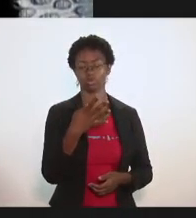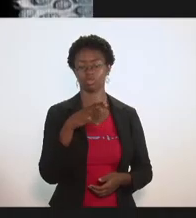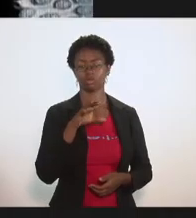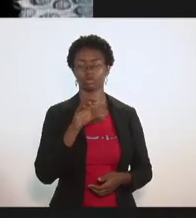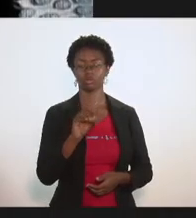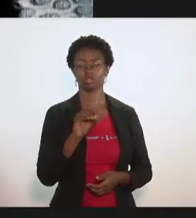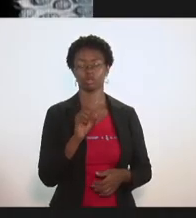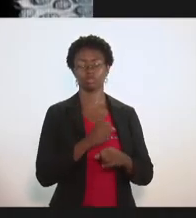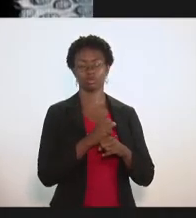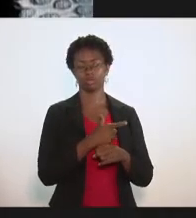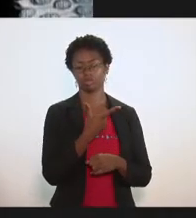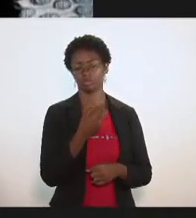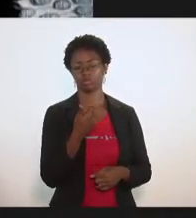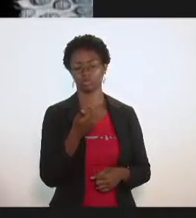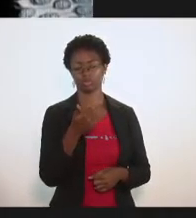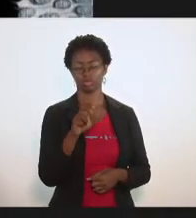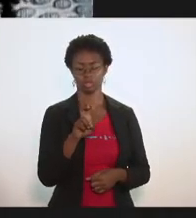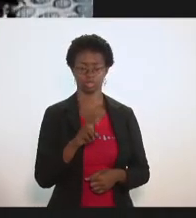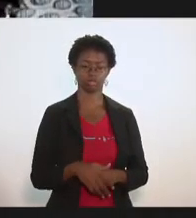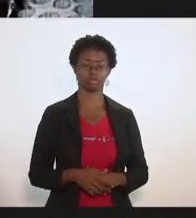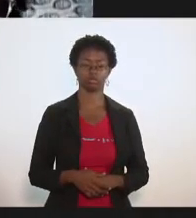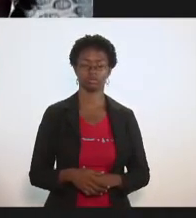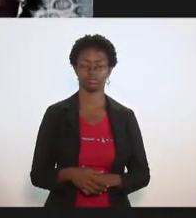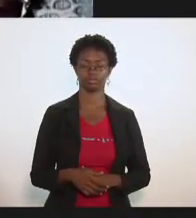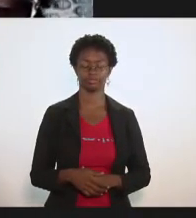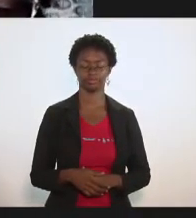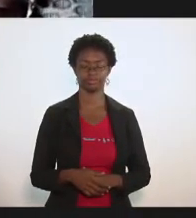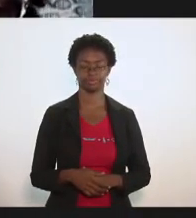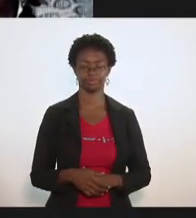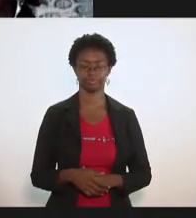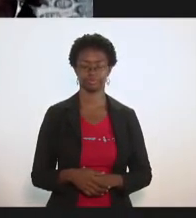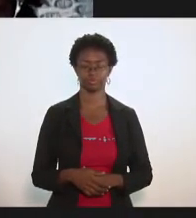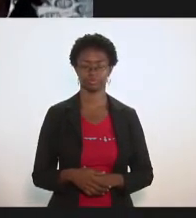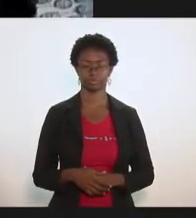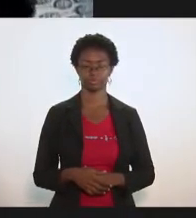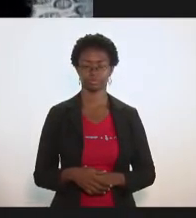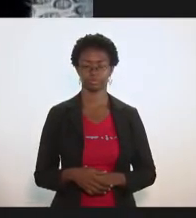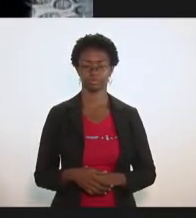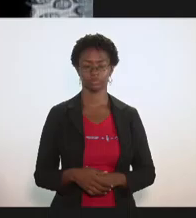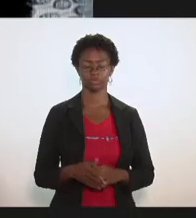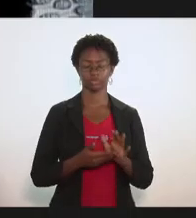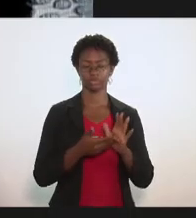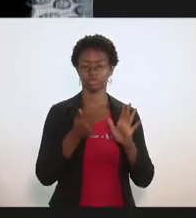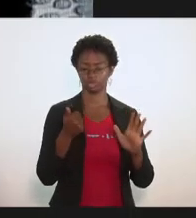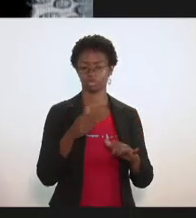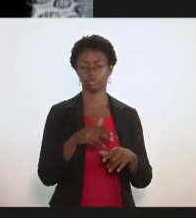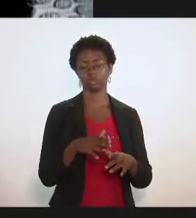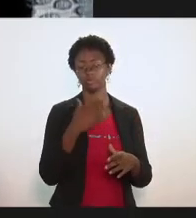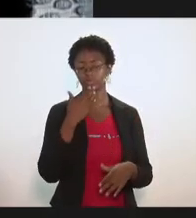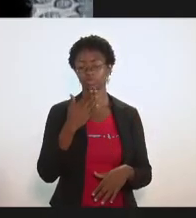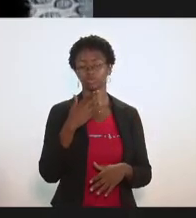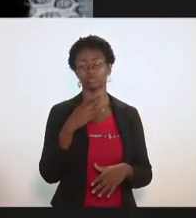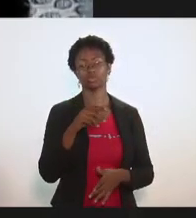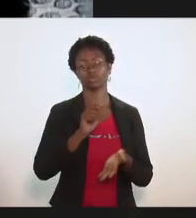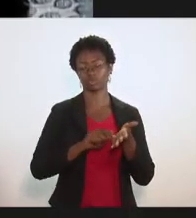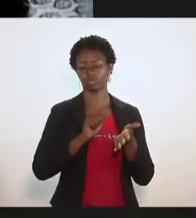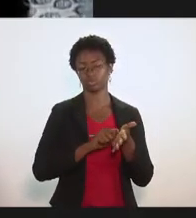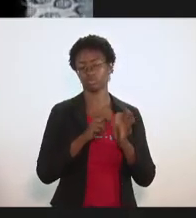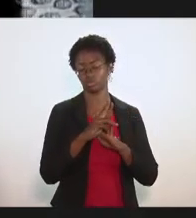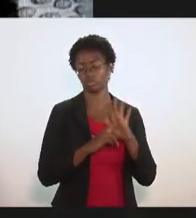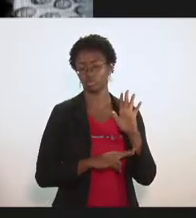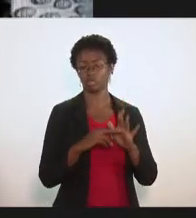de 2015, Vossa Excelência puder retirar e reavaliar. Tá. Então, retiro por uma sessão para verificar. Qual é o